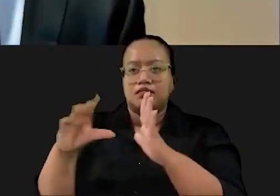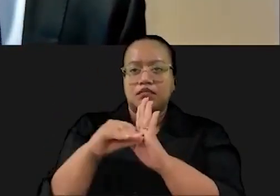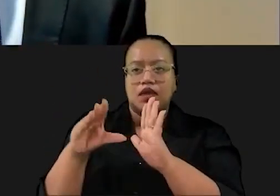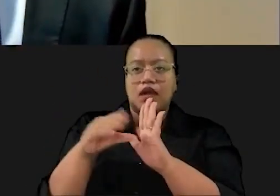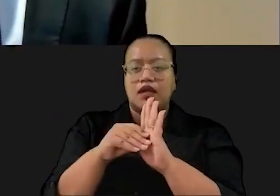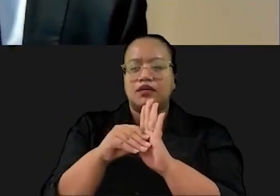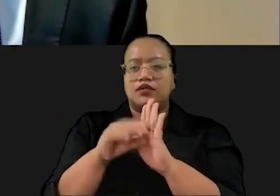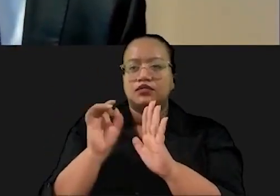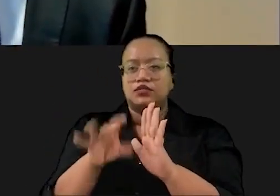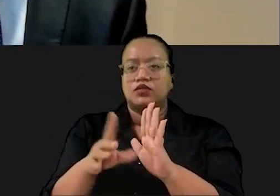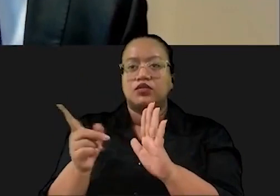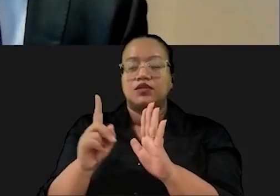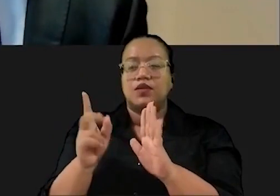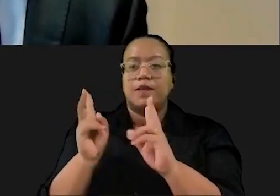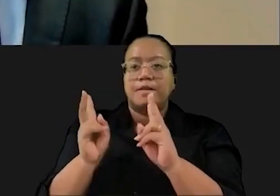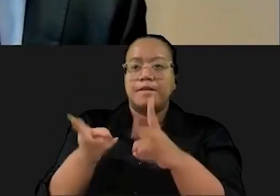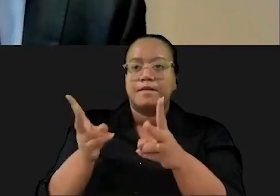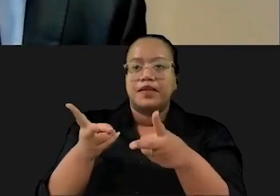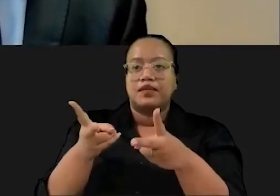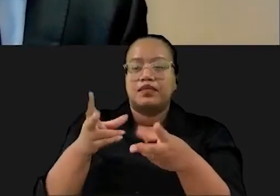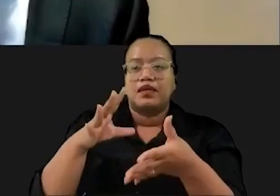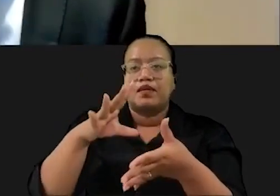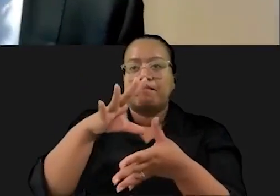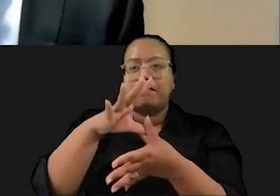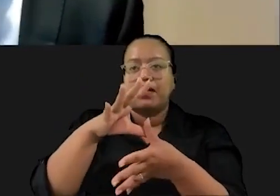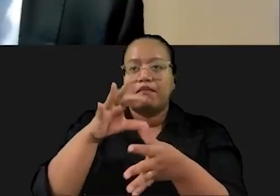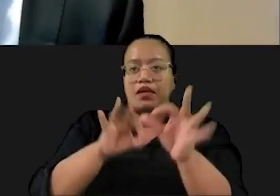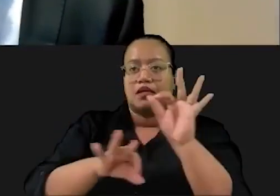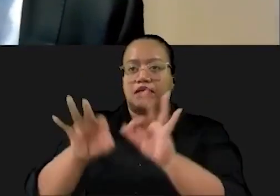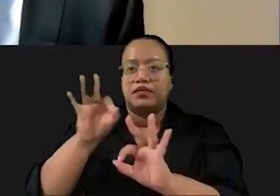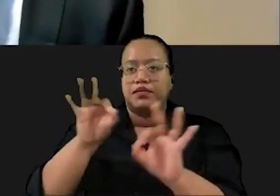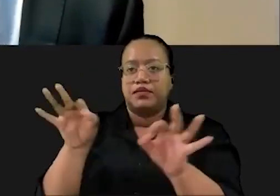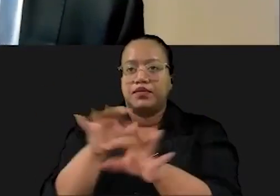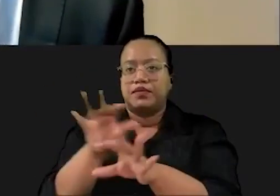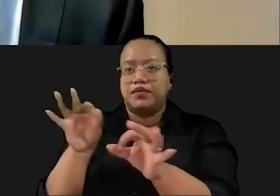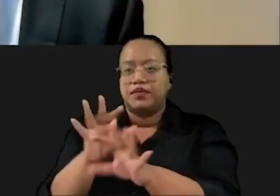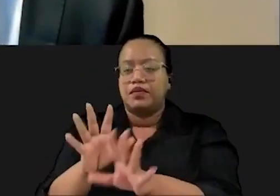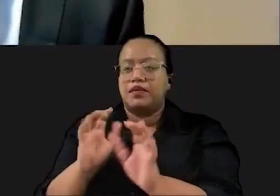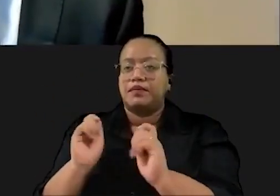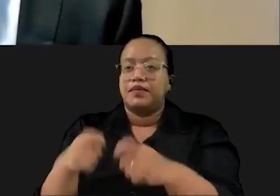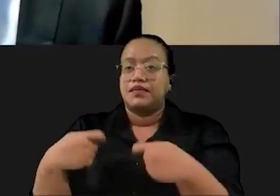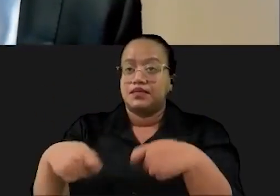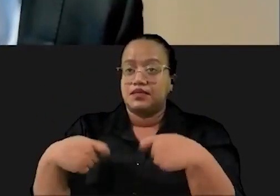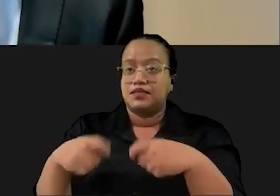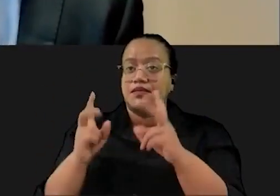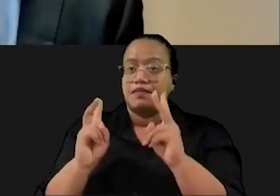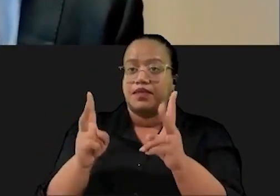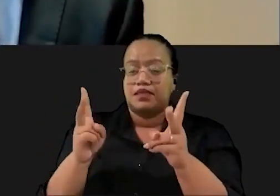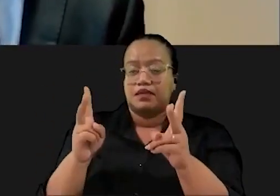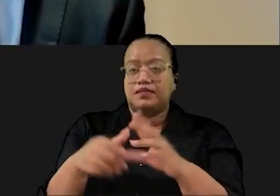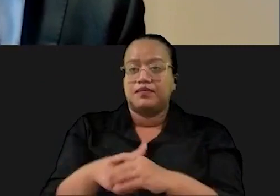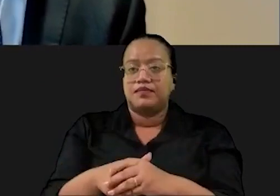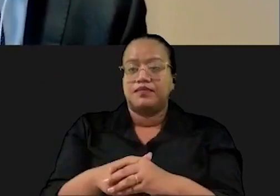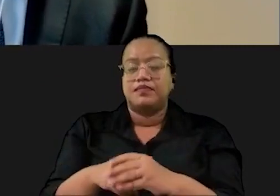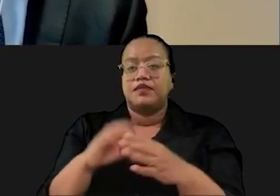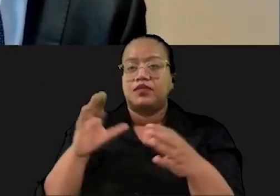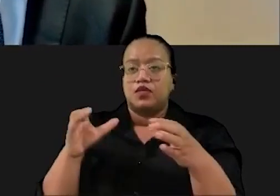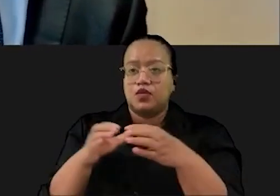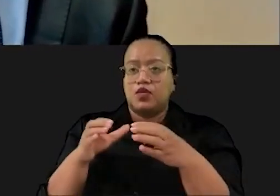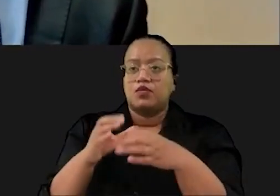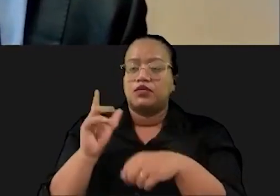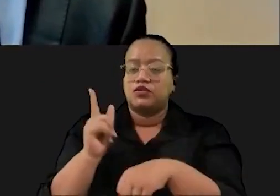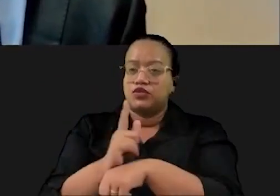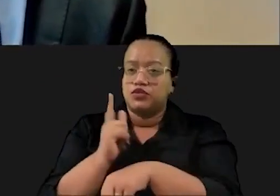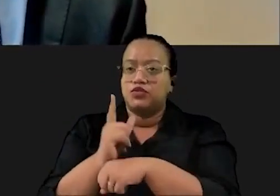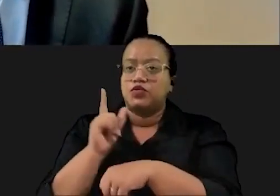né? E esses comitês gestores, eles se mostraram, e para isso que surgiram os comitês gestores, esses comitês gestores se mostraram um veículo